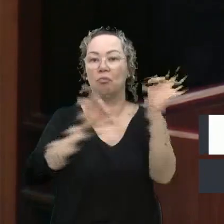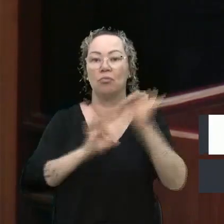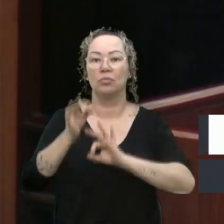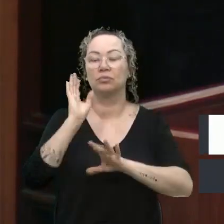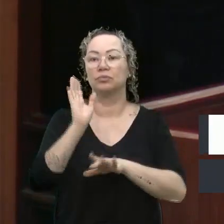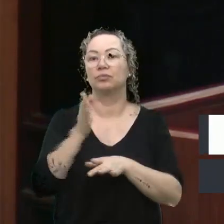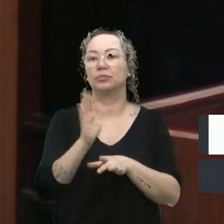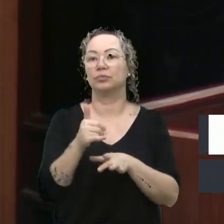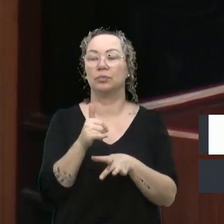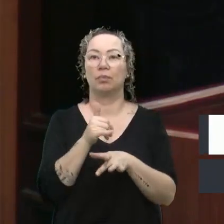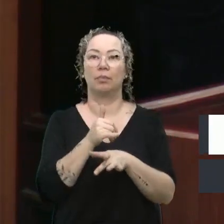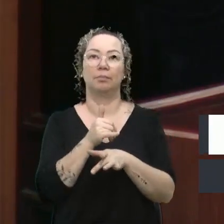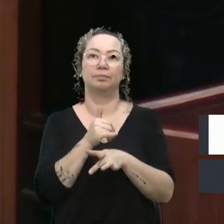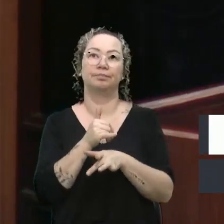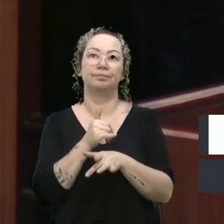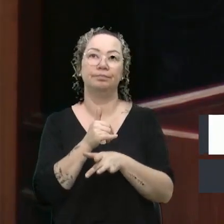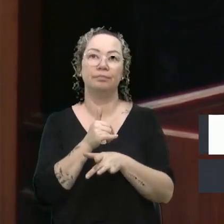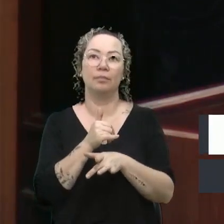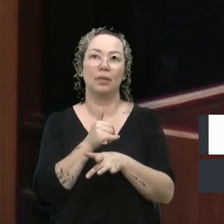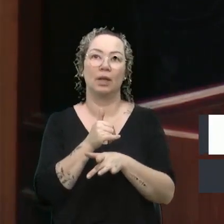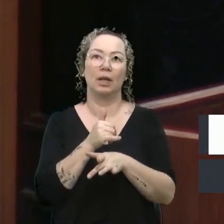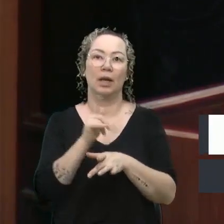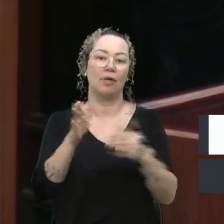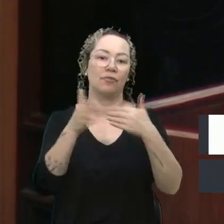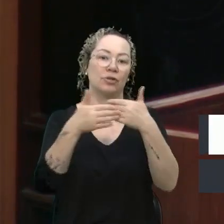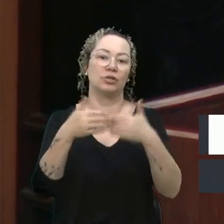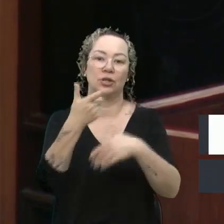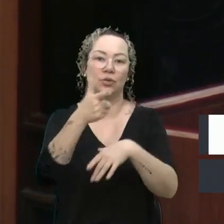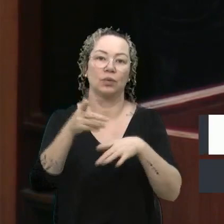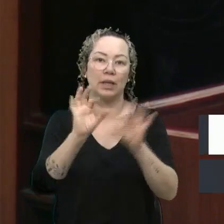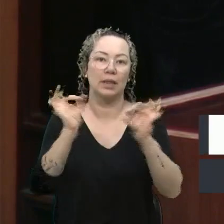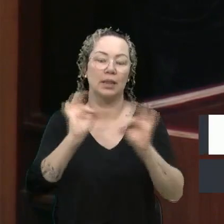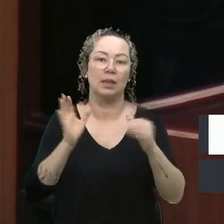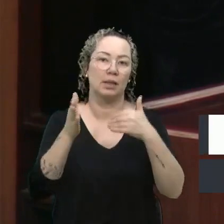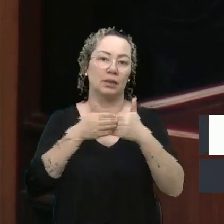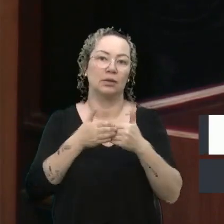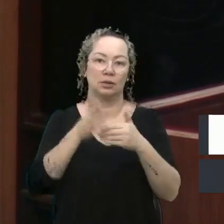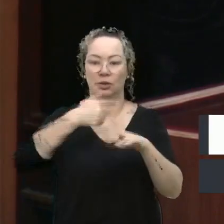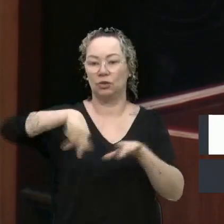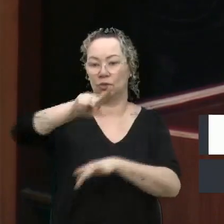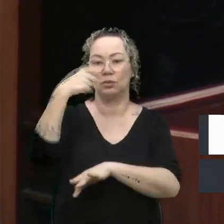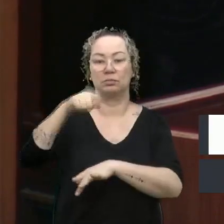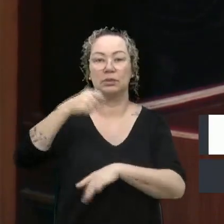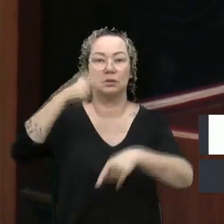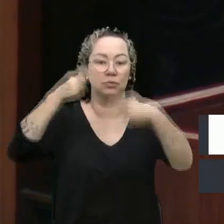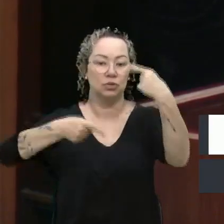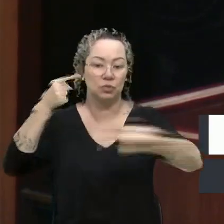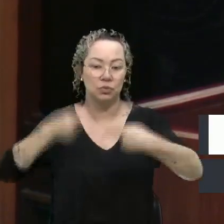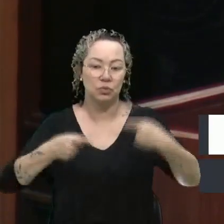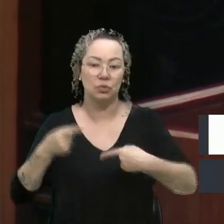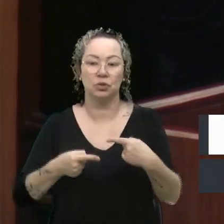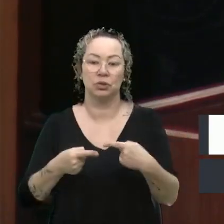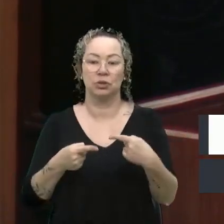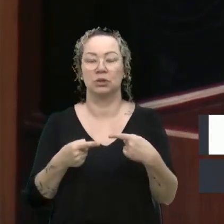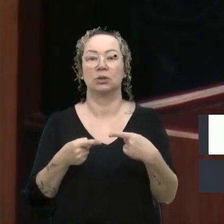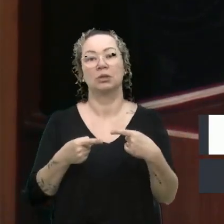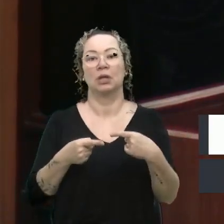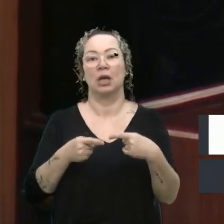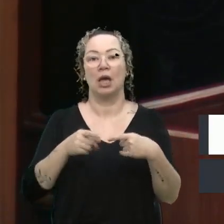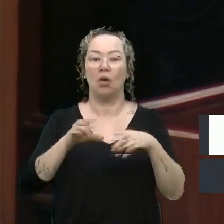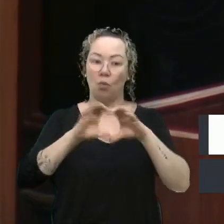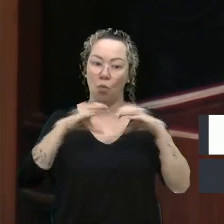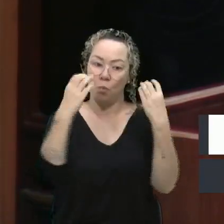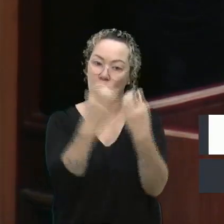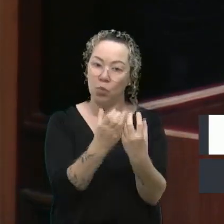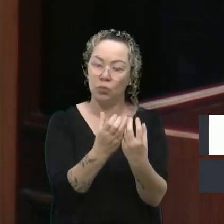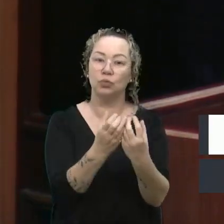e está, né, vamos dizer, fechado. Não tem nada fechado. Nós precisamos discutir com quem mais está lá, com quem convive